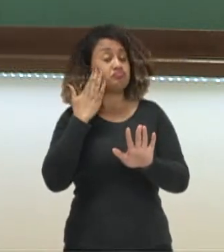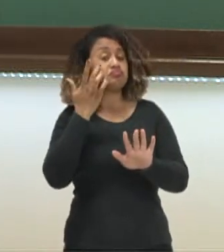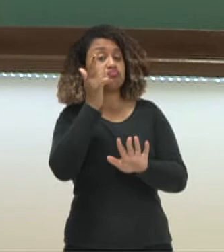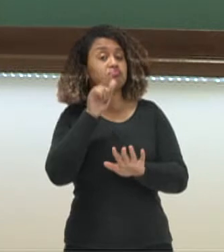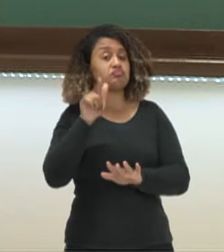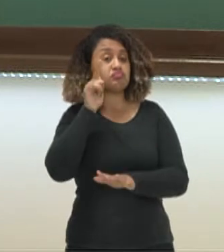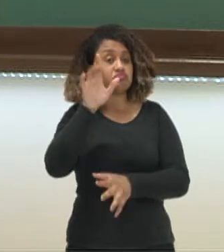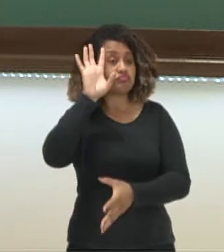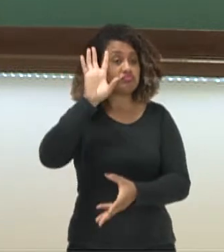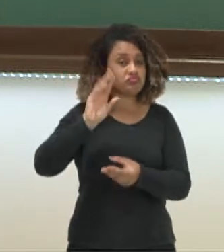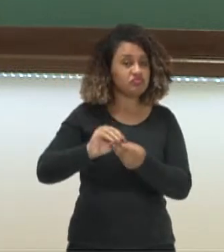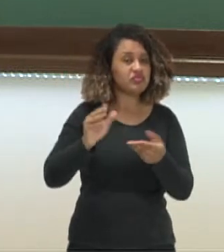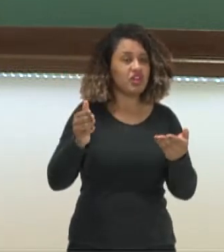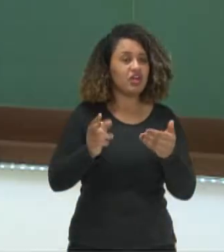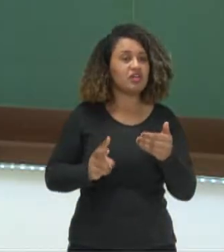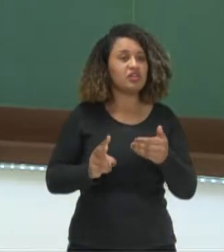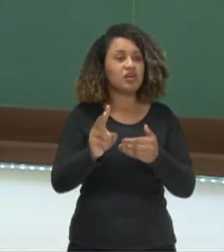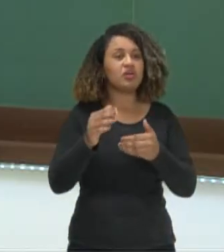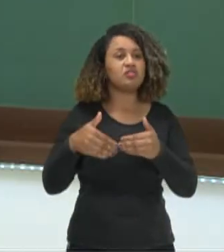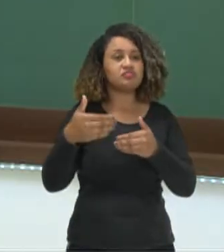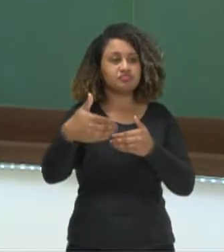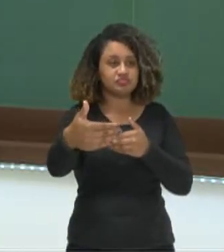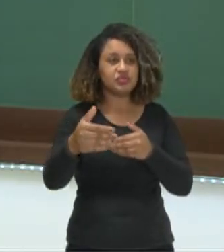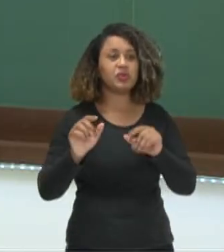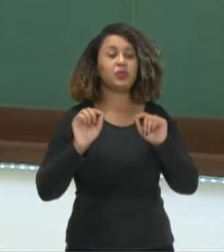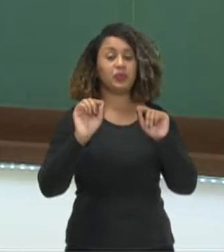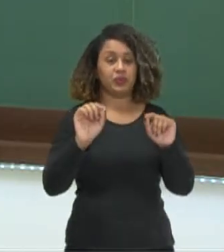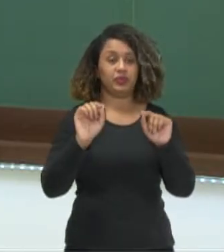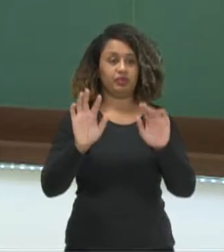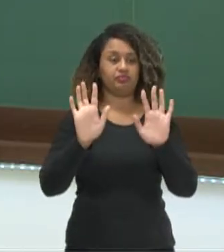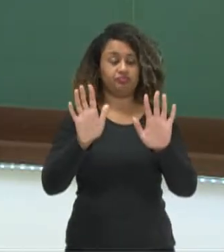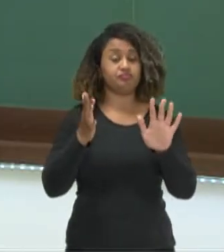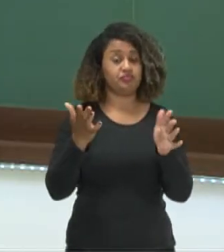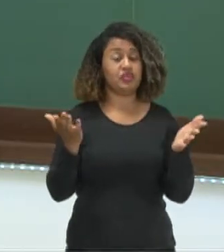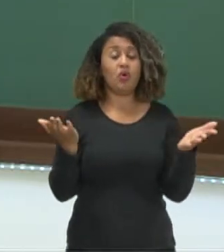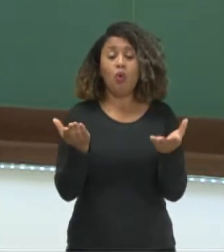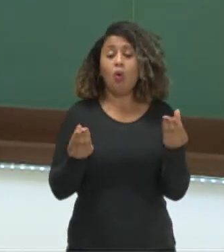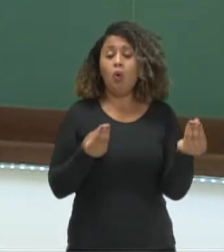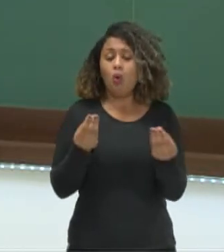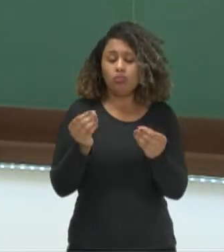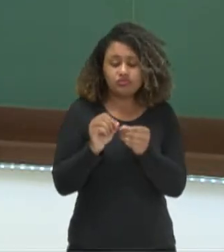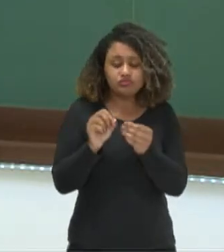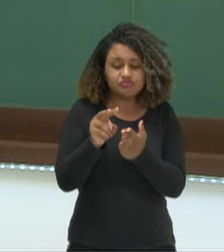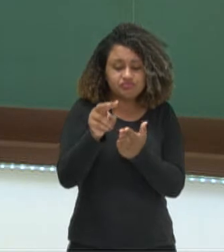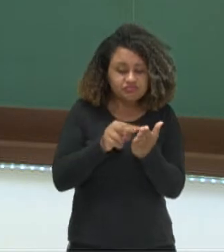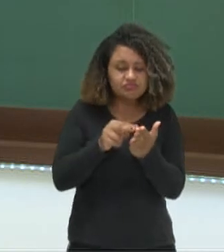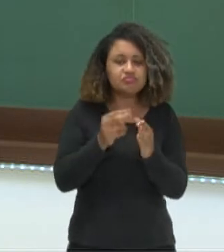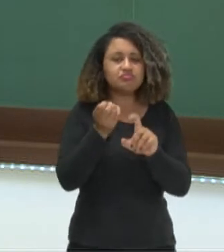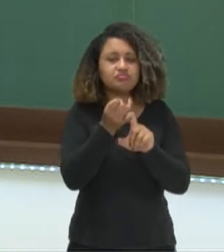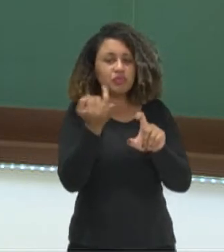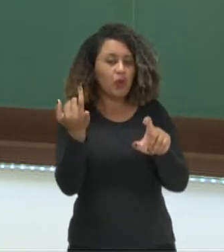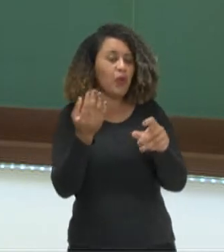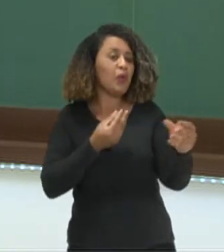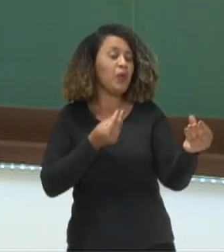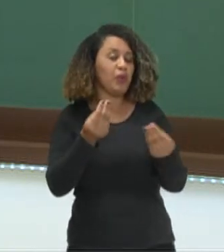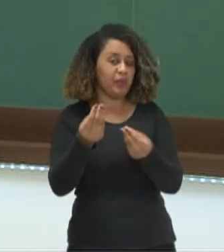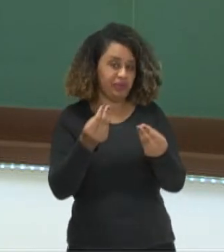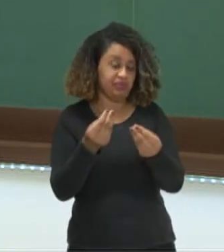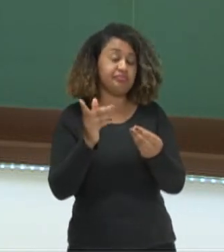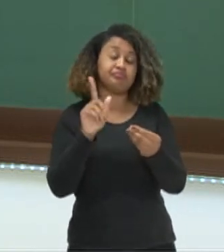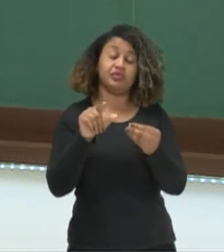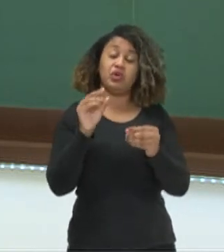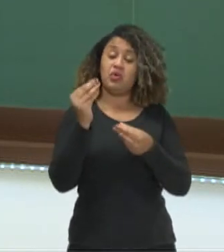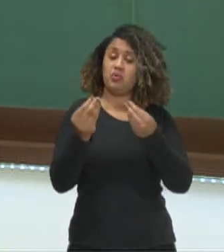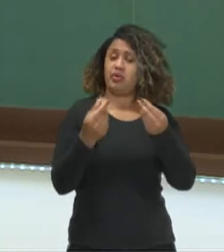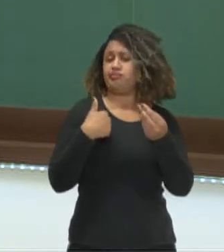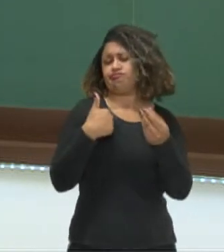pegou essa parte, vamos agora avançar um pouquinho mais. A leitura das potências. Pessoal,